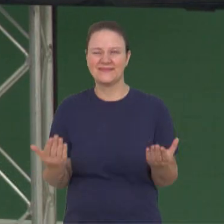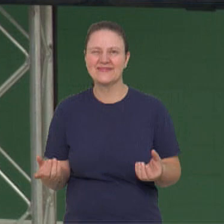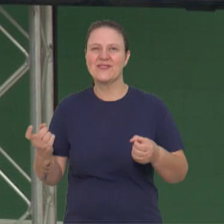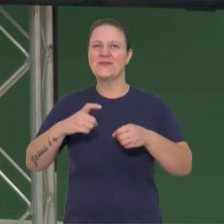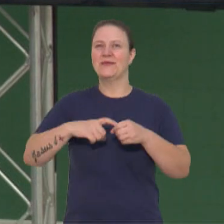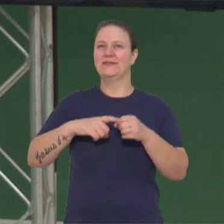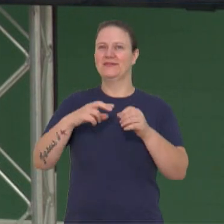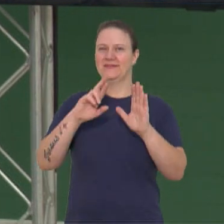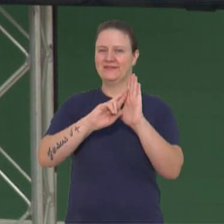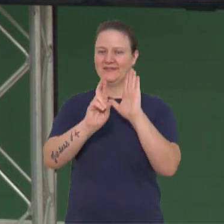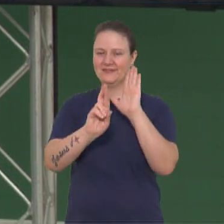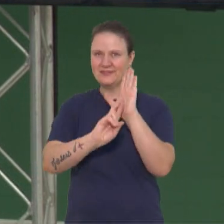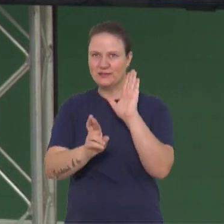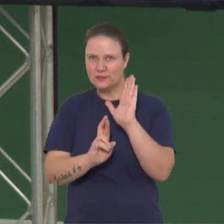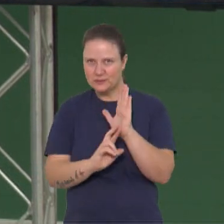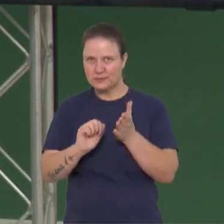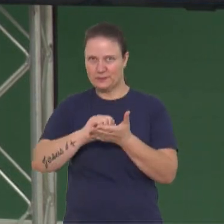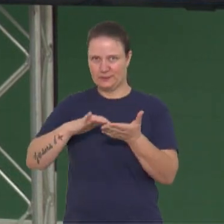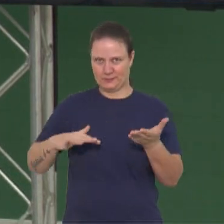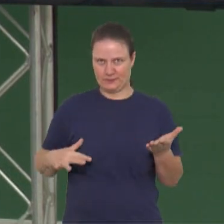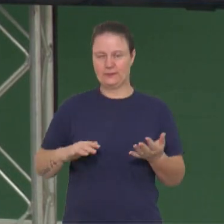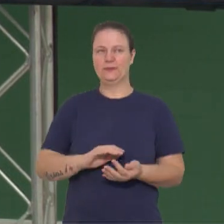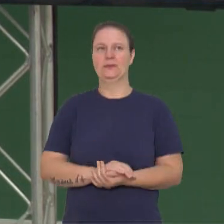voltamos com as respostas da atividade.